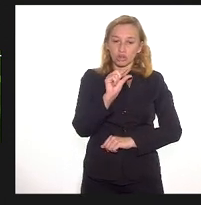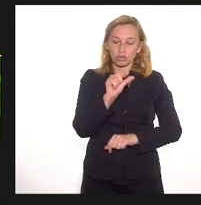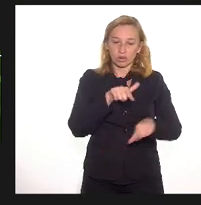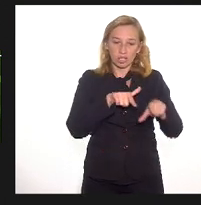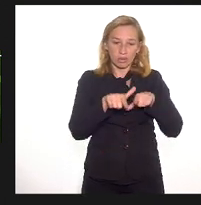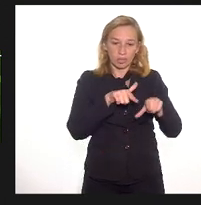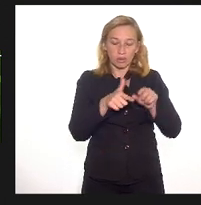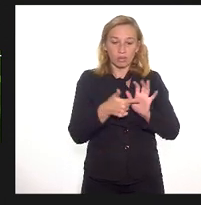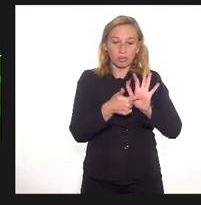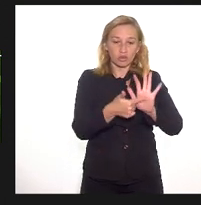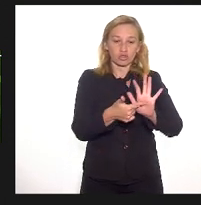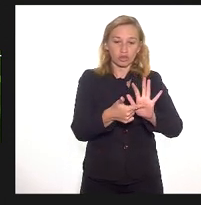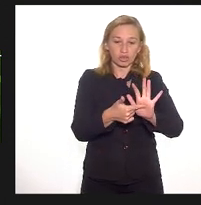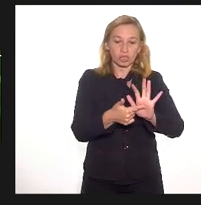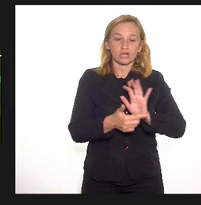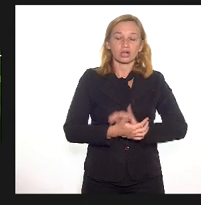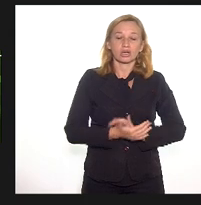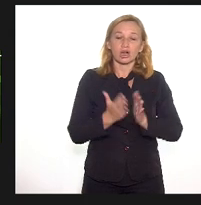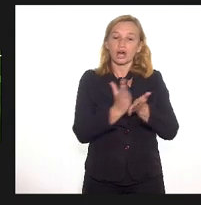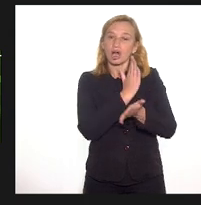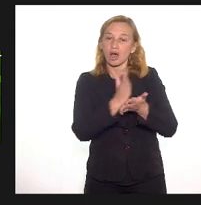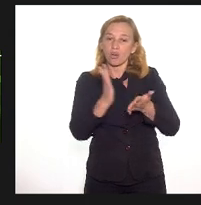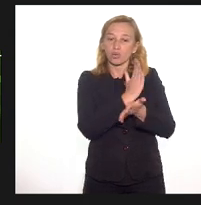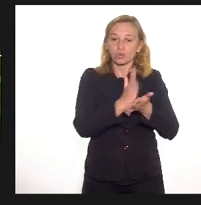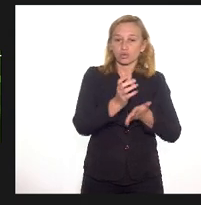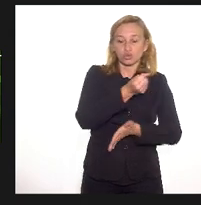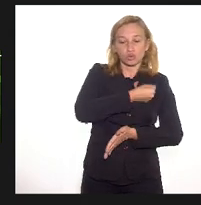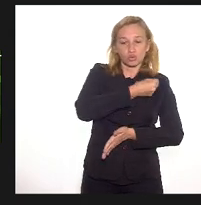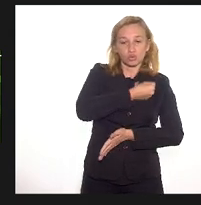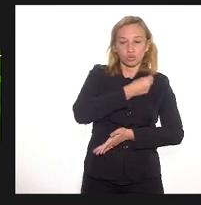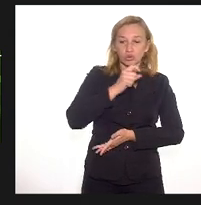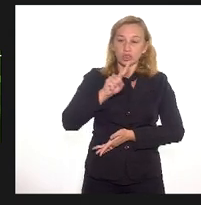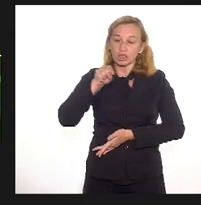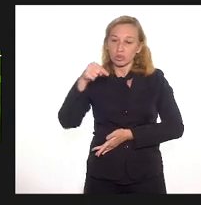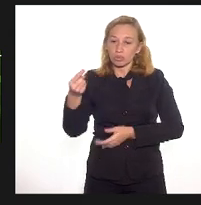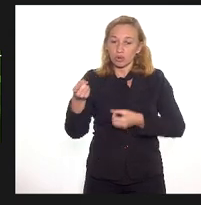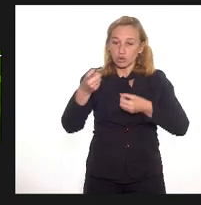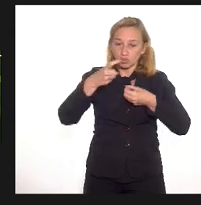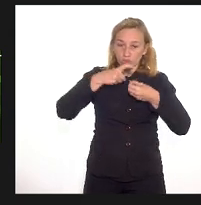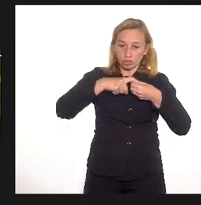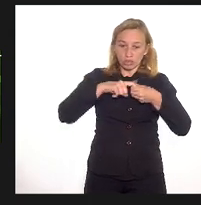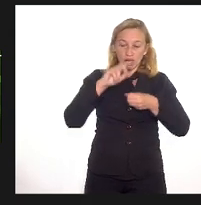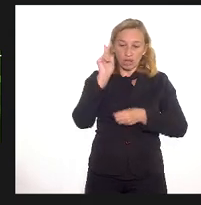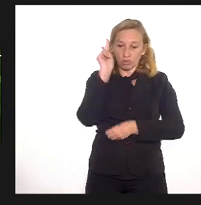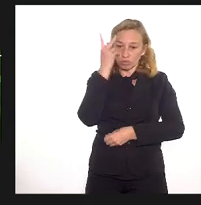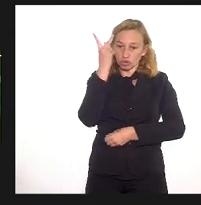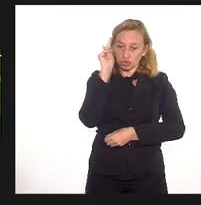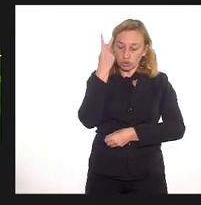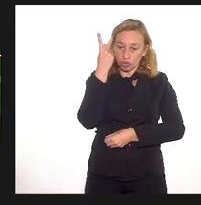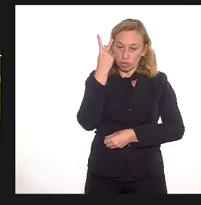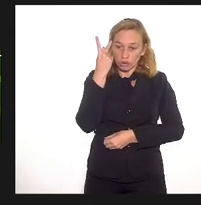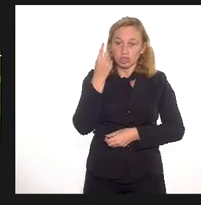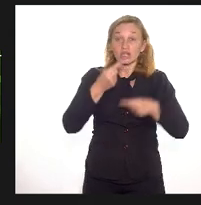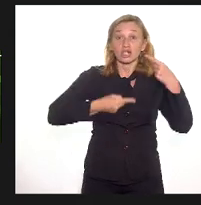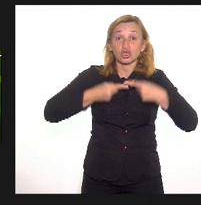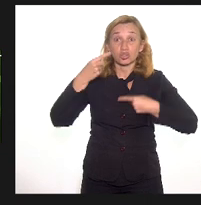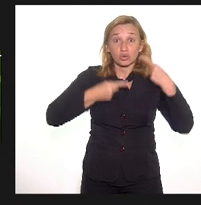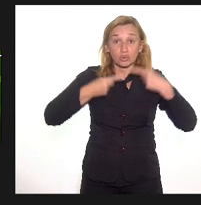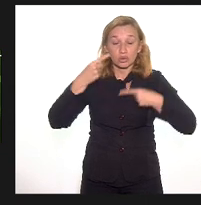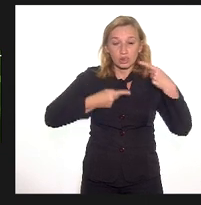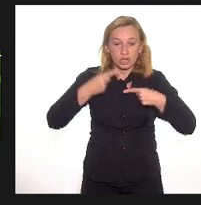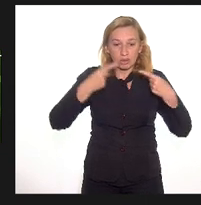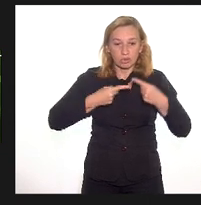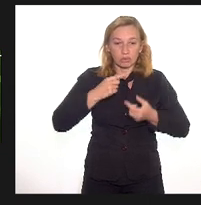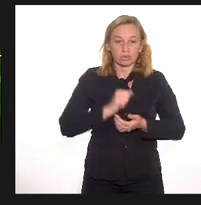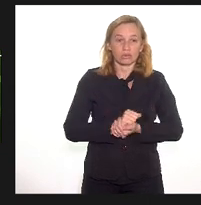para identificar alguns números e depois voltar a um histórico da discussão e